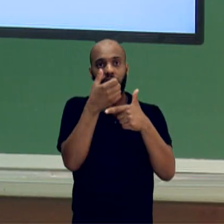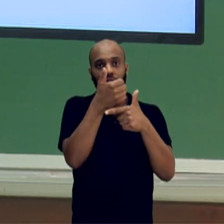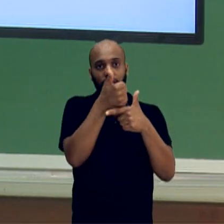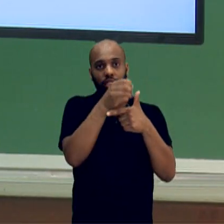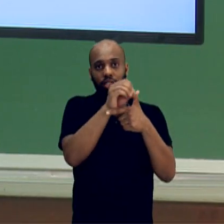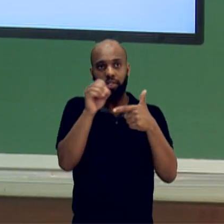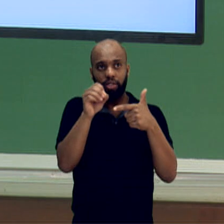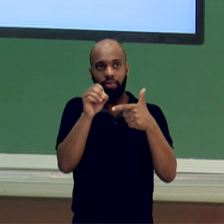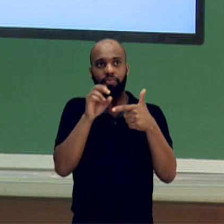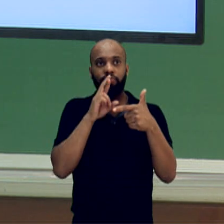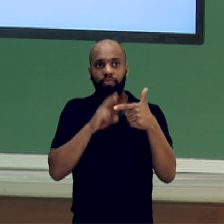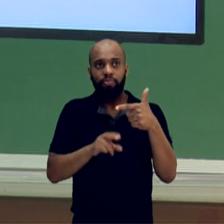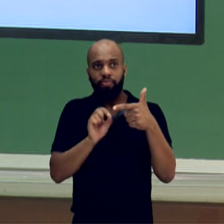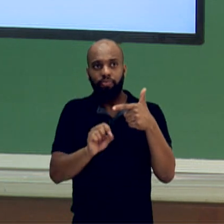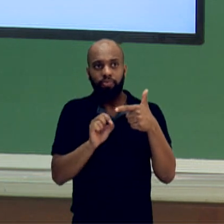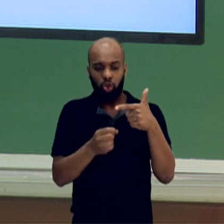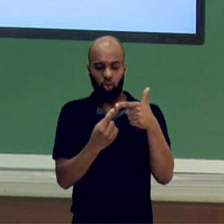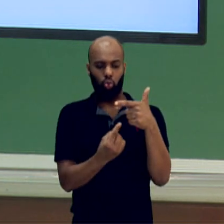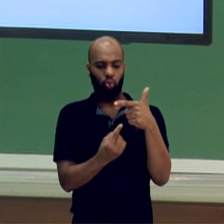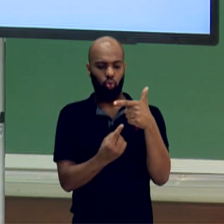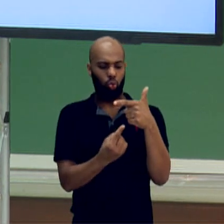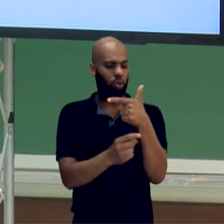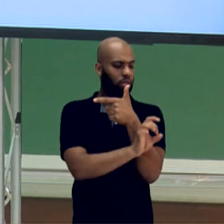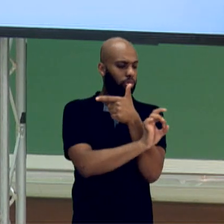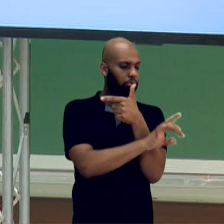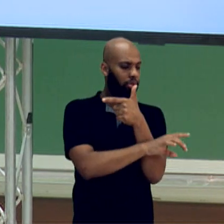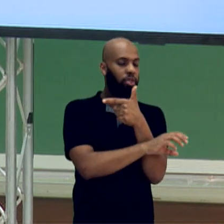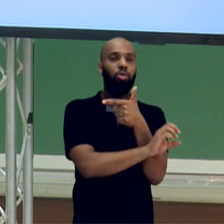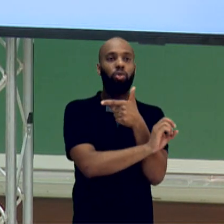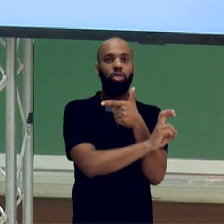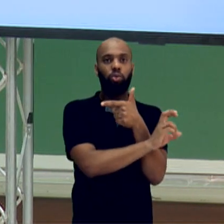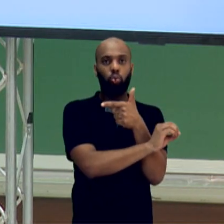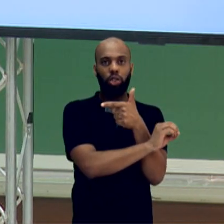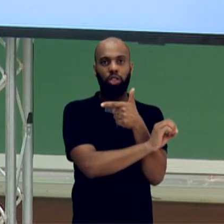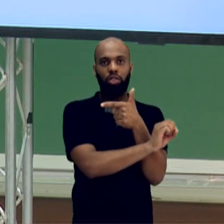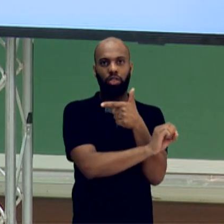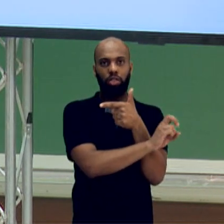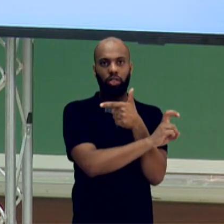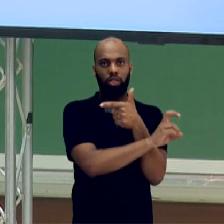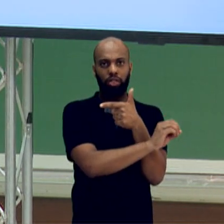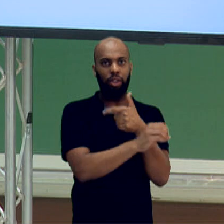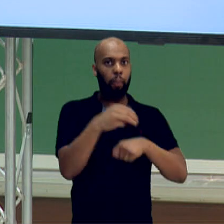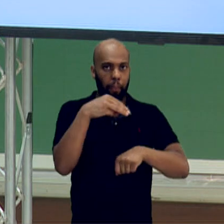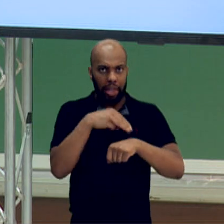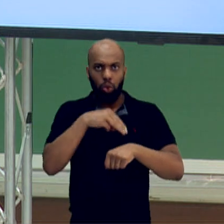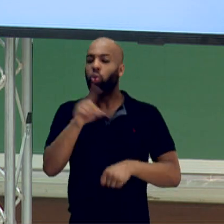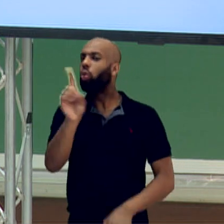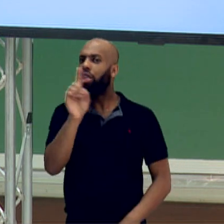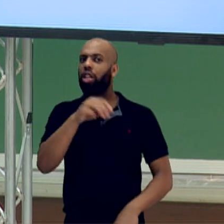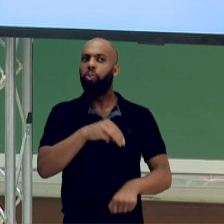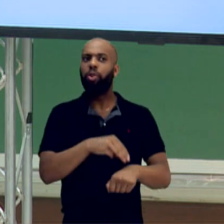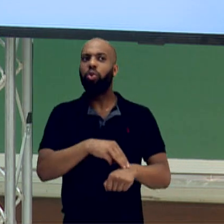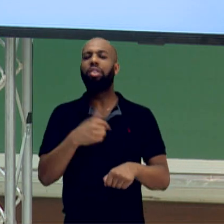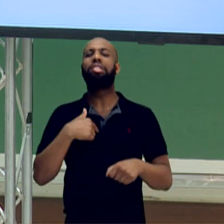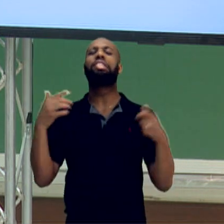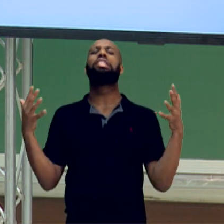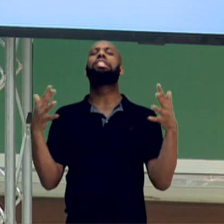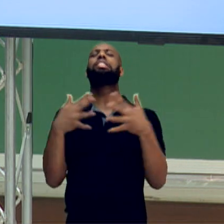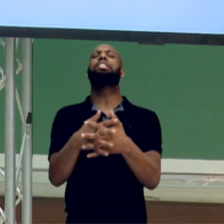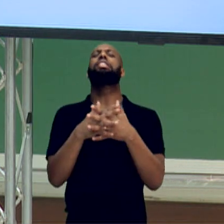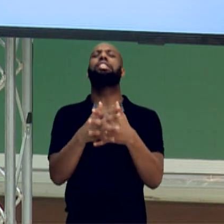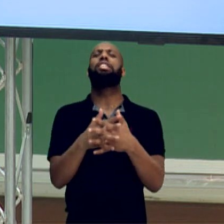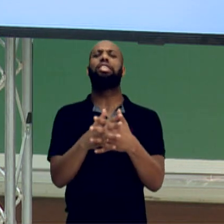ser construído? Vai ser construído o metro de vocês. Nossa, professora, então 10 centímetros vezes